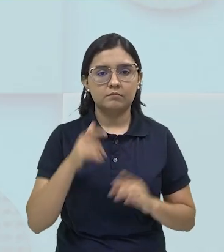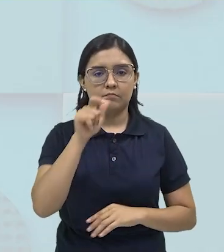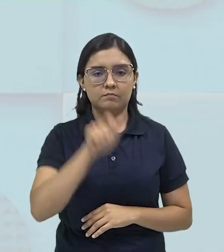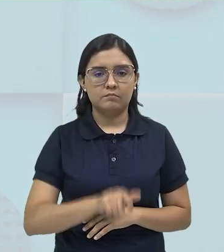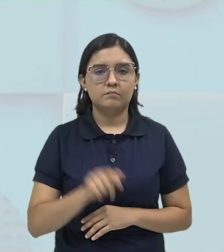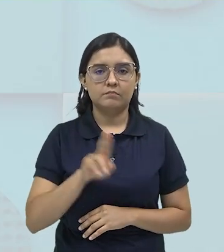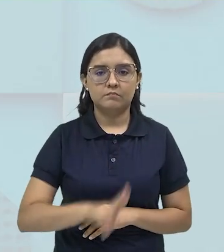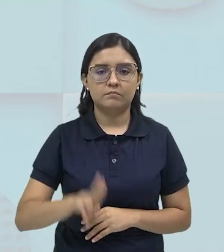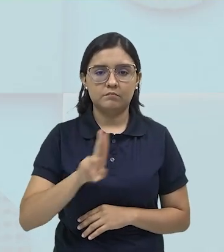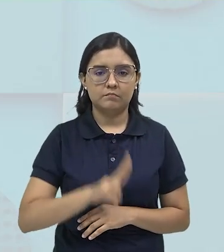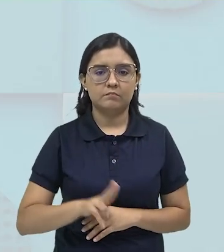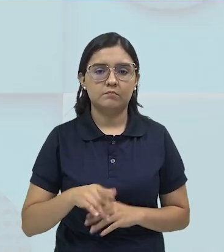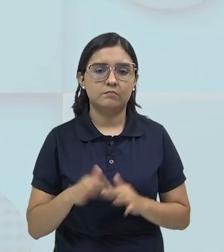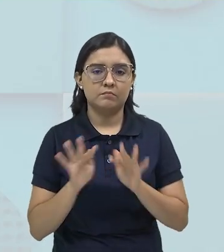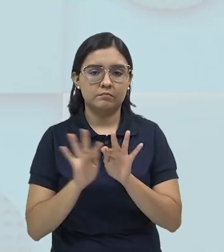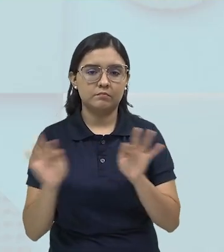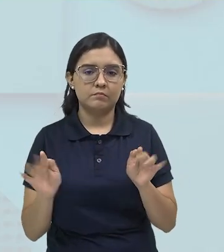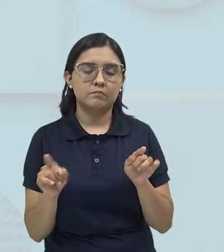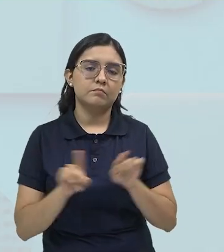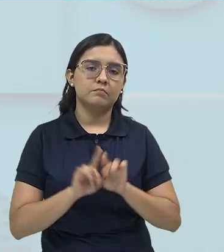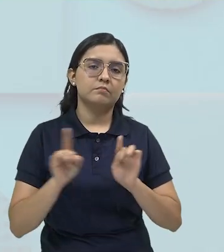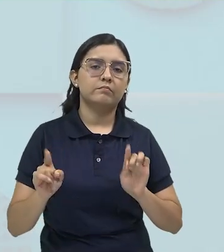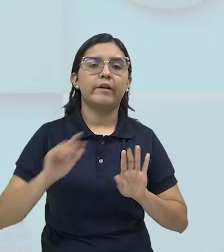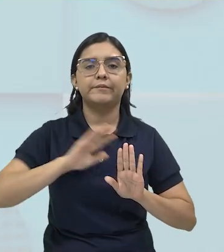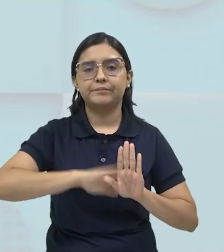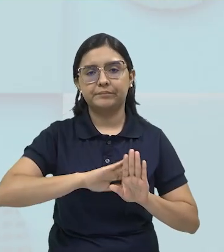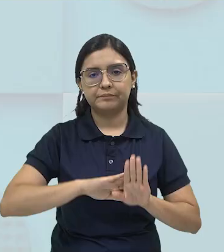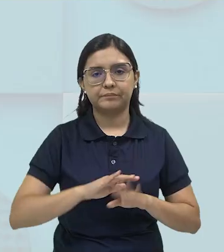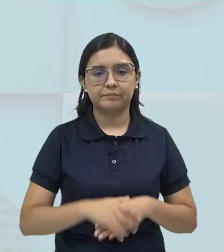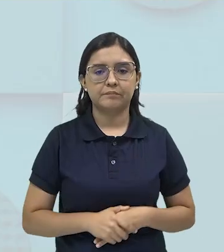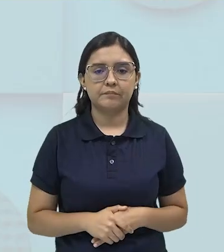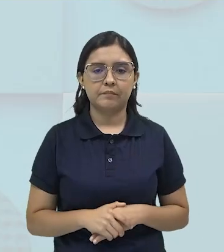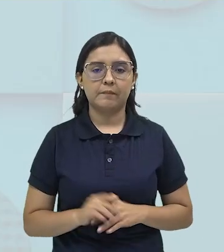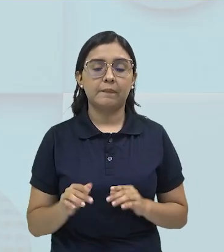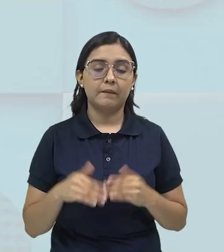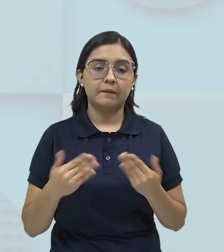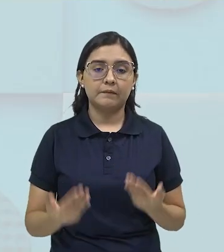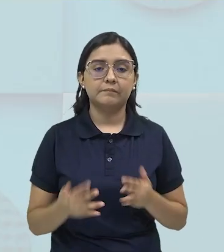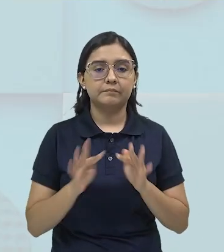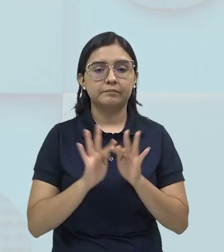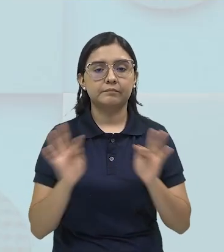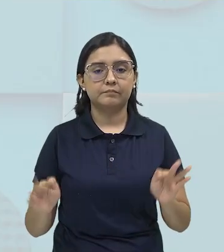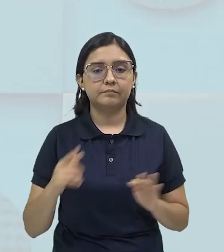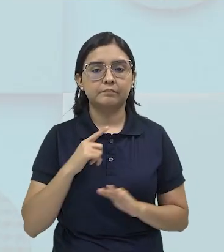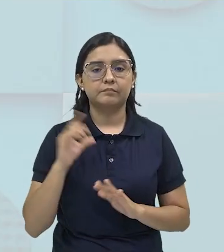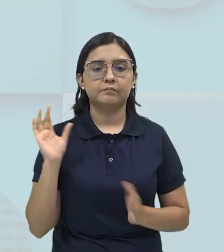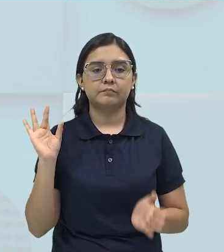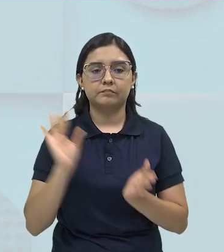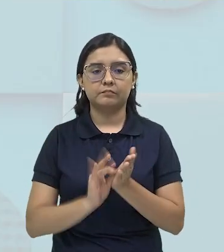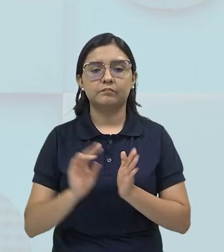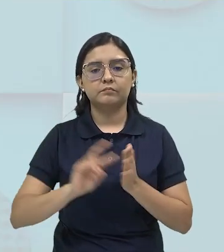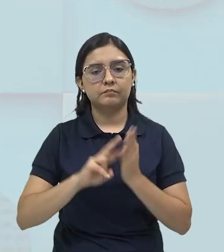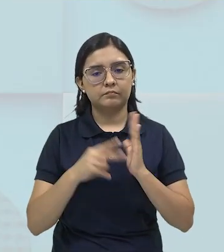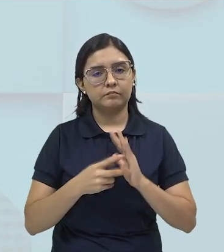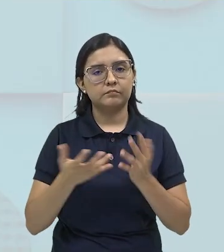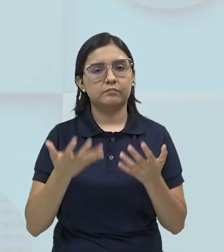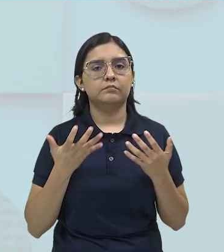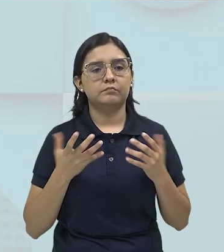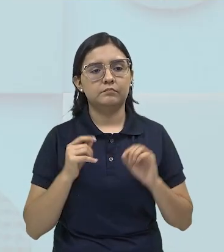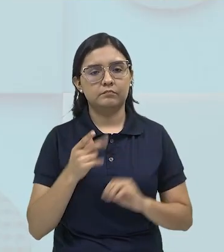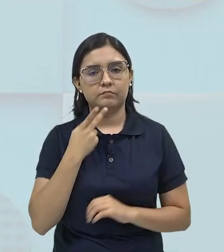utiliza, né, falando uma frase e que na sequência dessa frase vem realmente o sentido que a gente